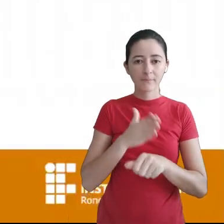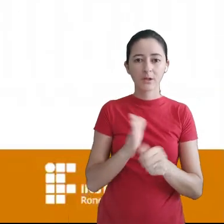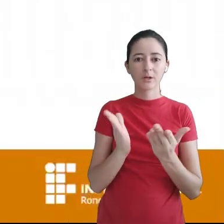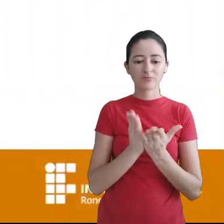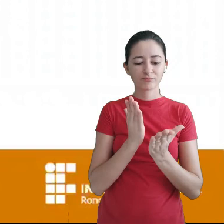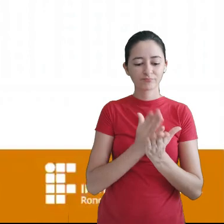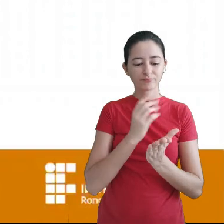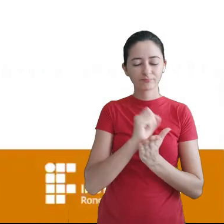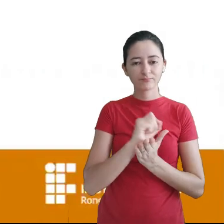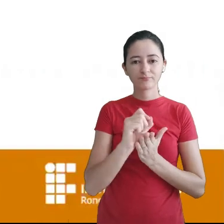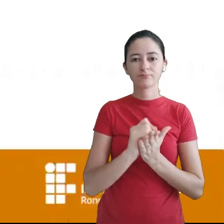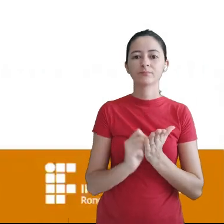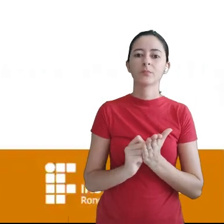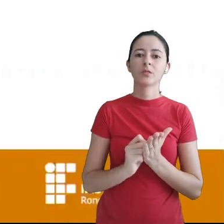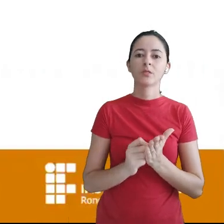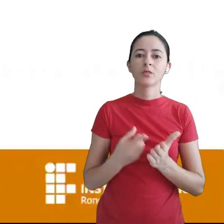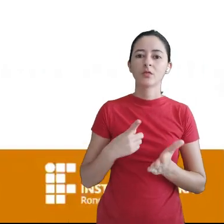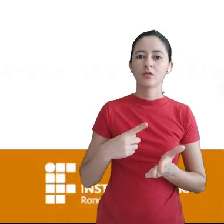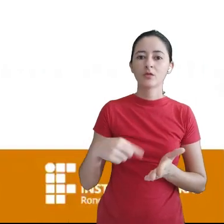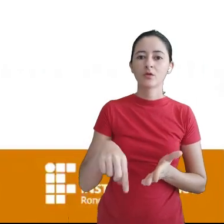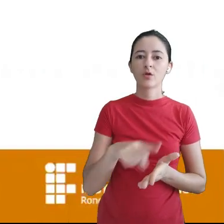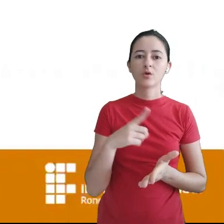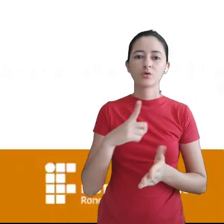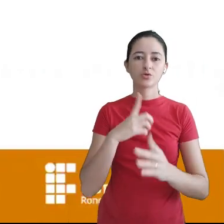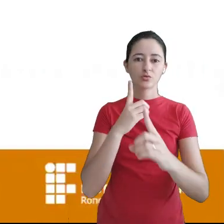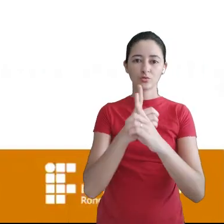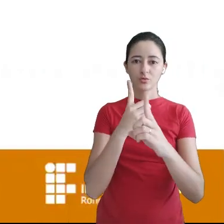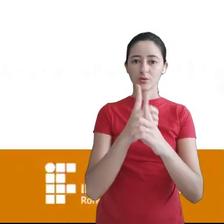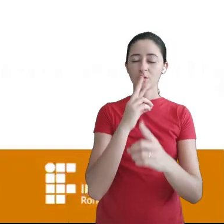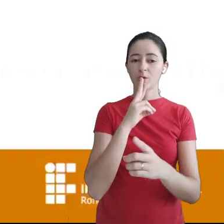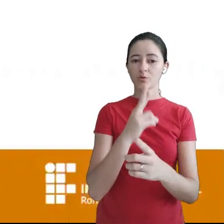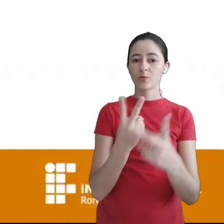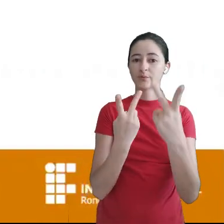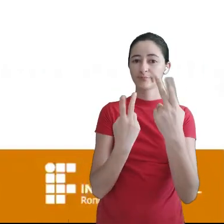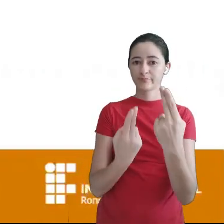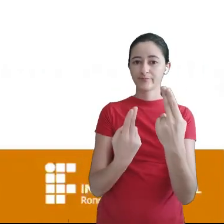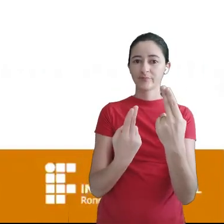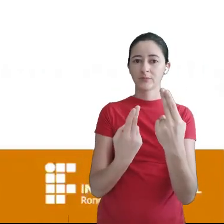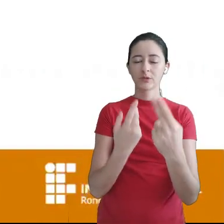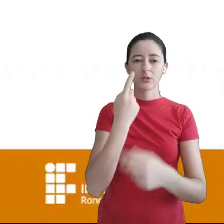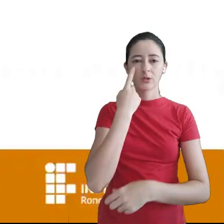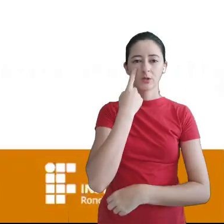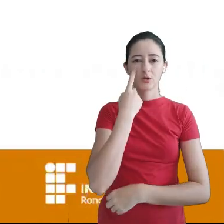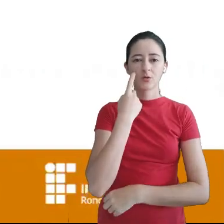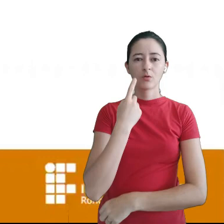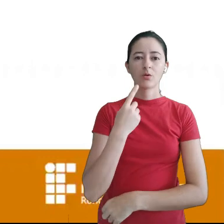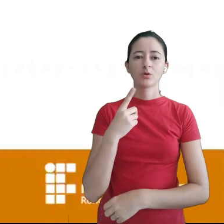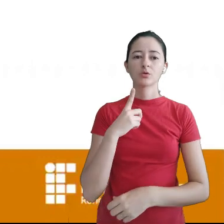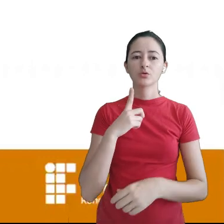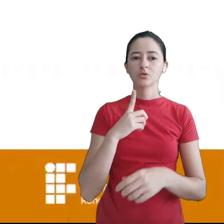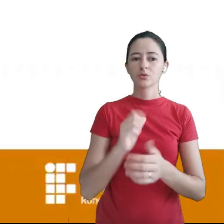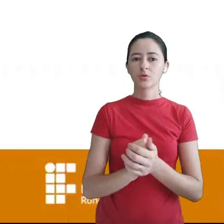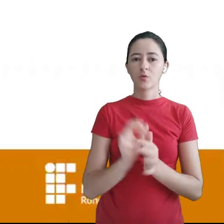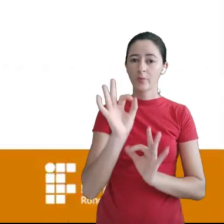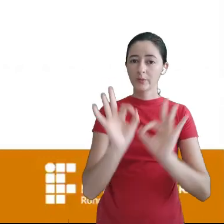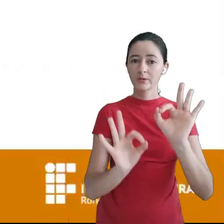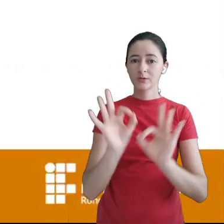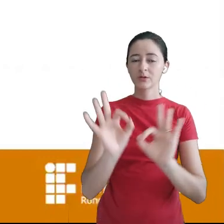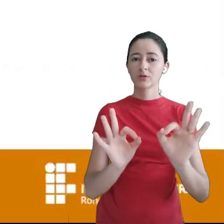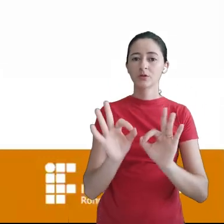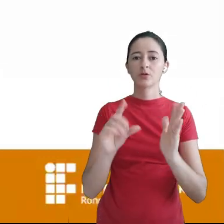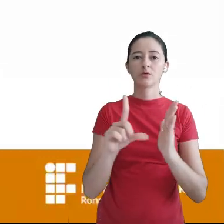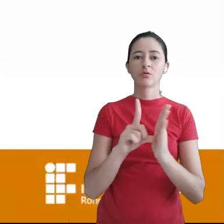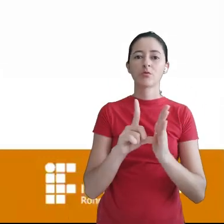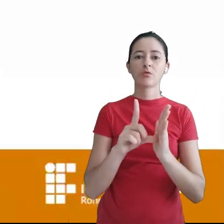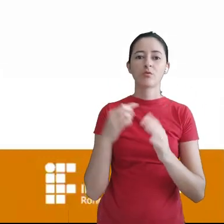Bom, feito aí já o exercício de vocês, nós chegaremos a um resultado parecido com esse. Nesse